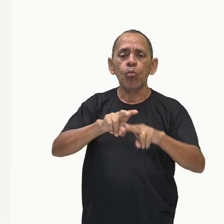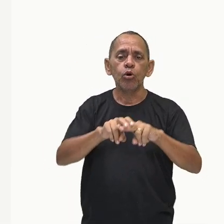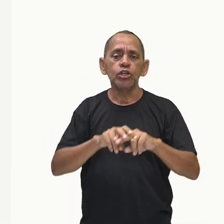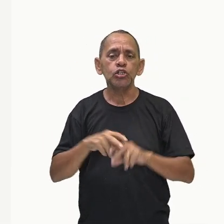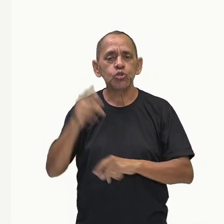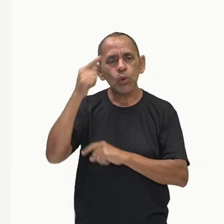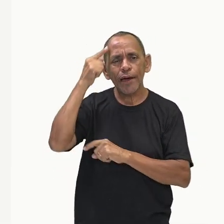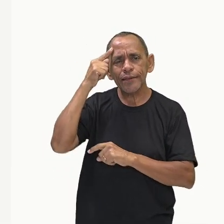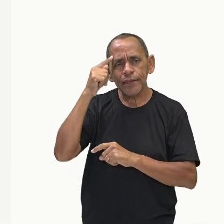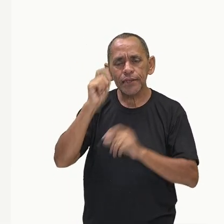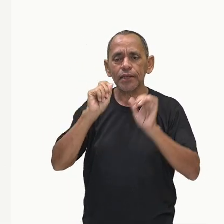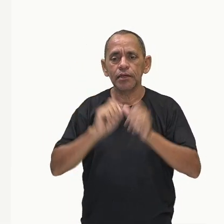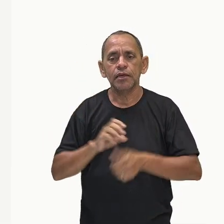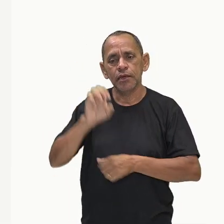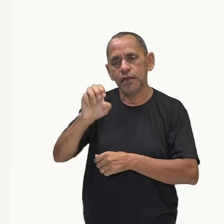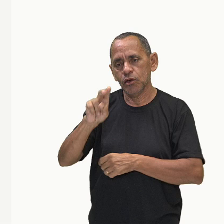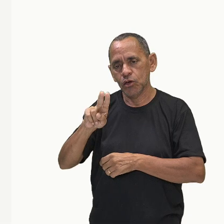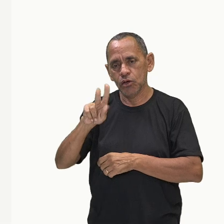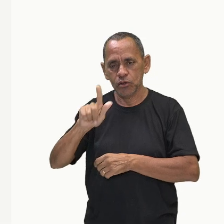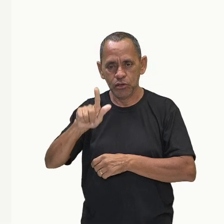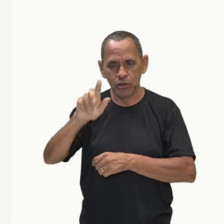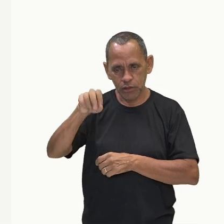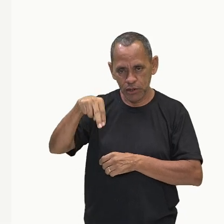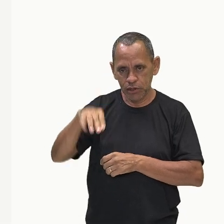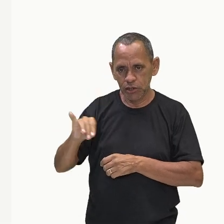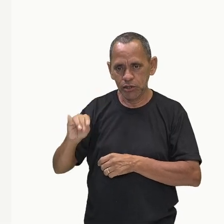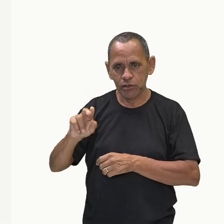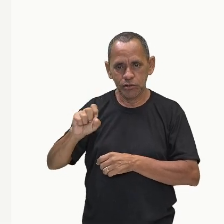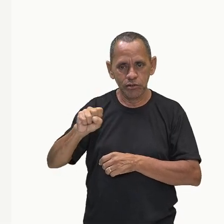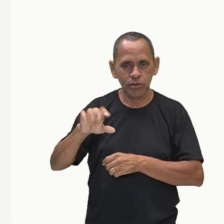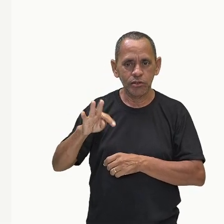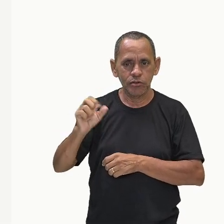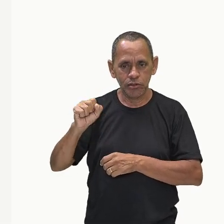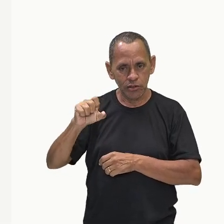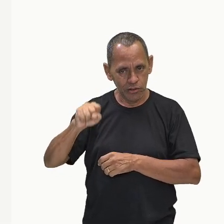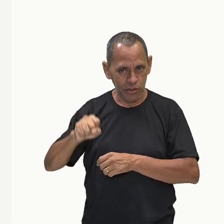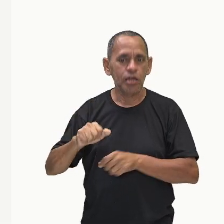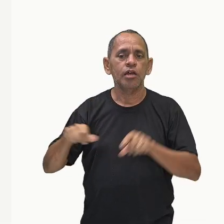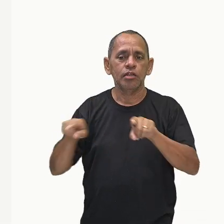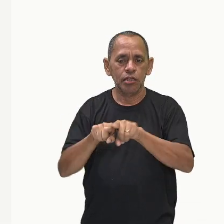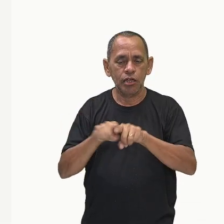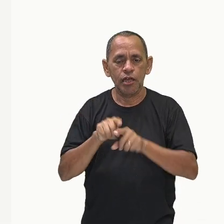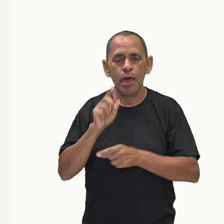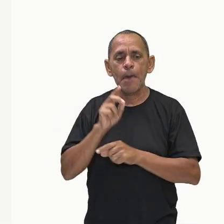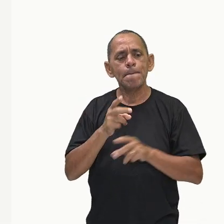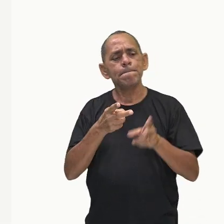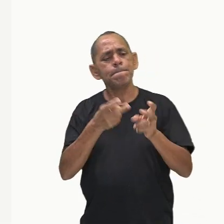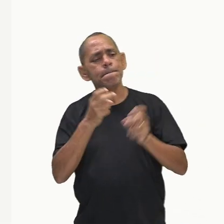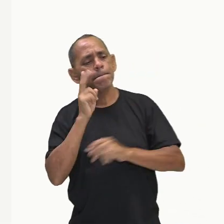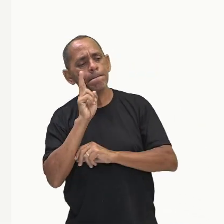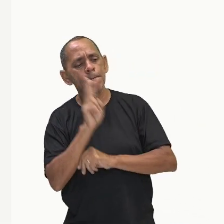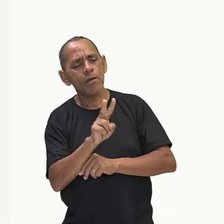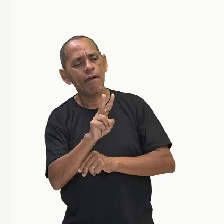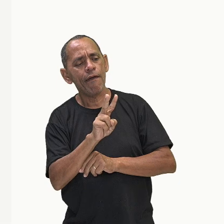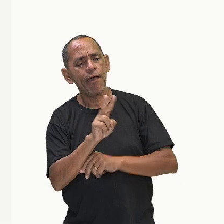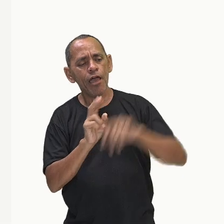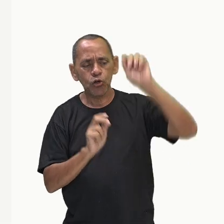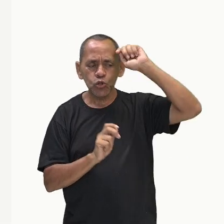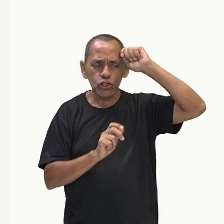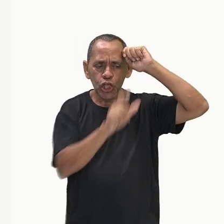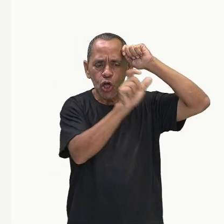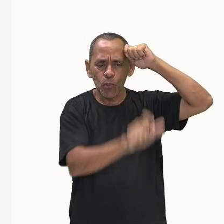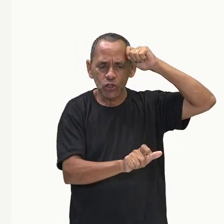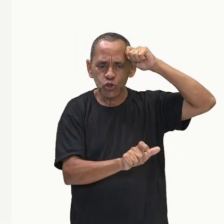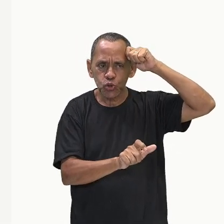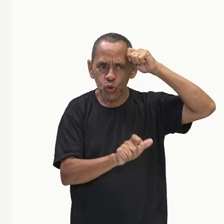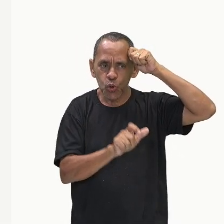Ideias eugenistas, ideias que veem o elemento negro como algo inferior, portanto, deve